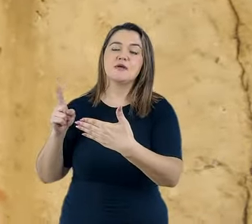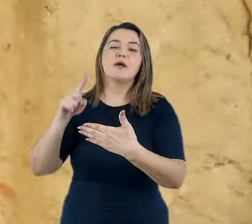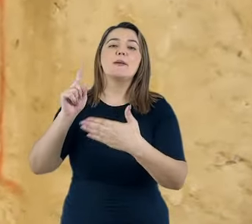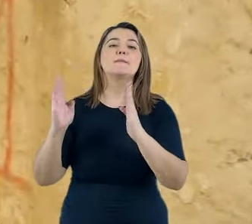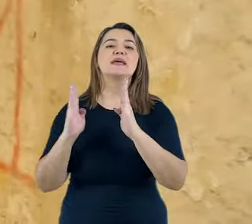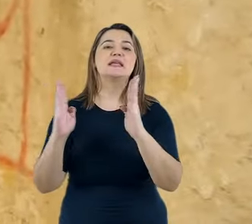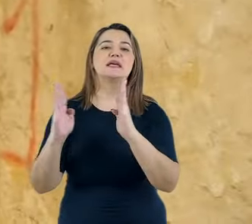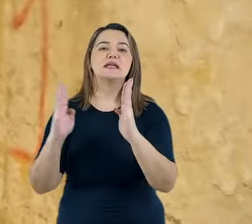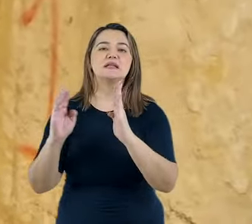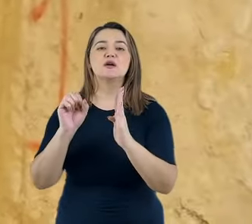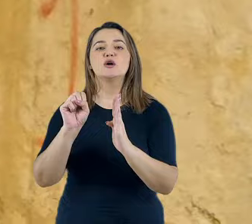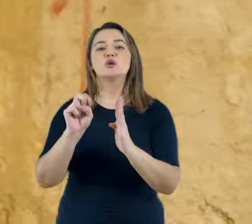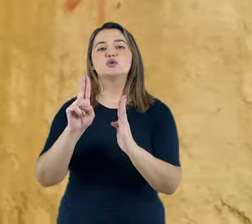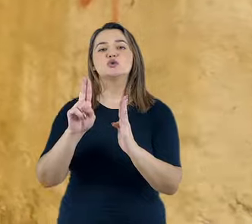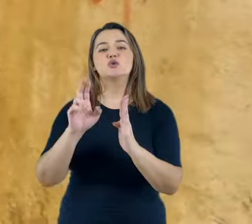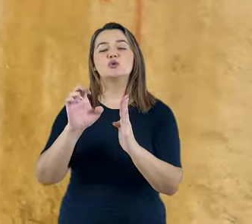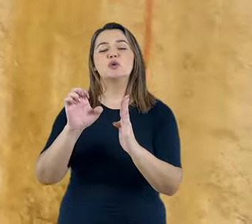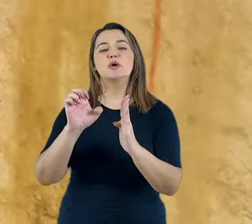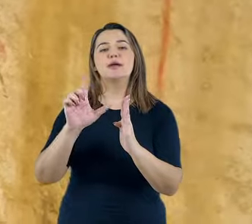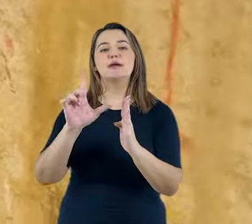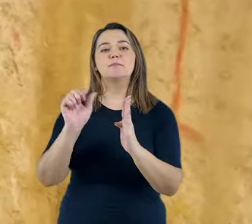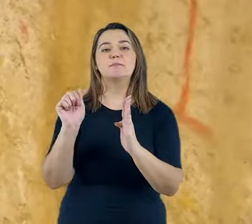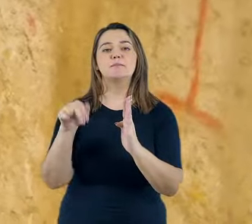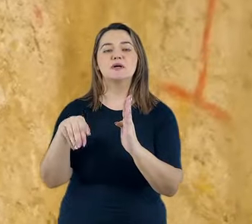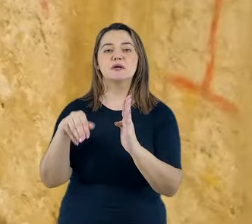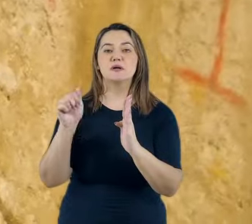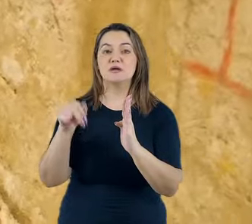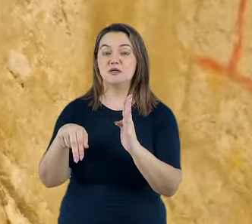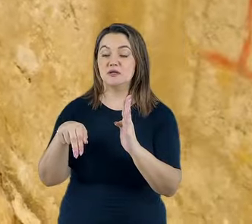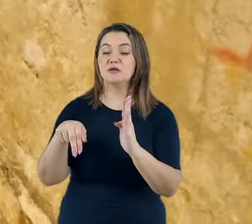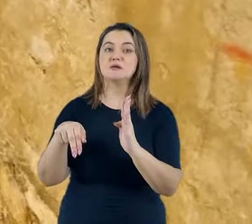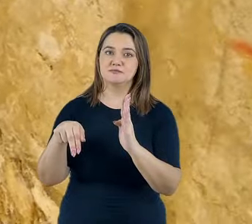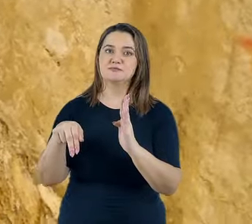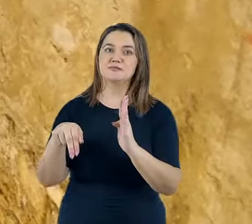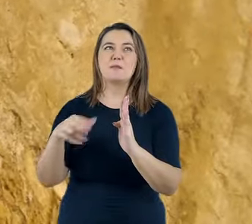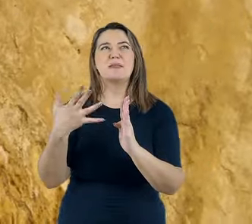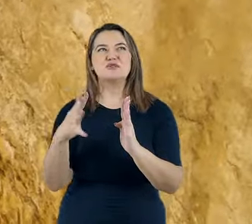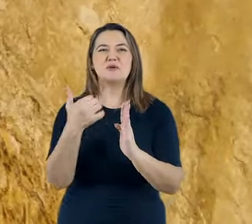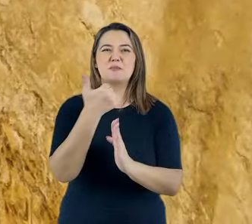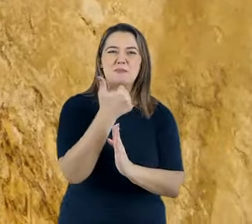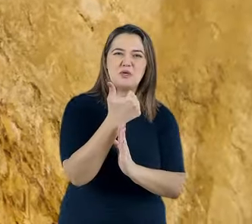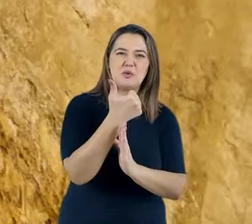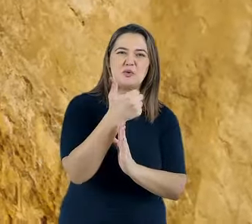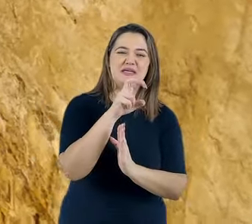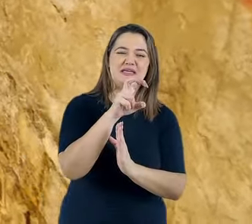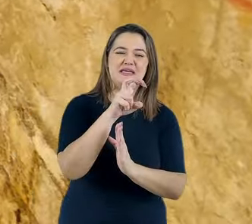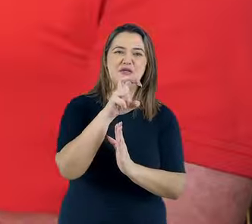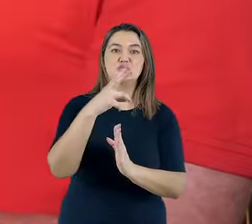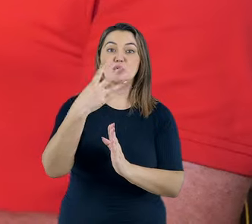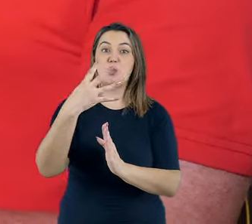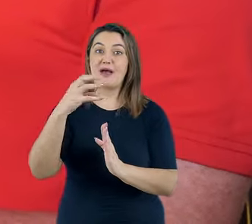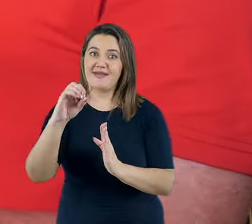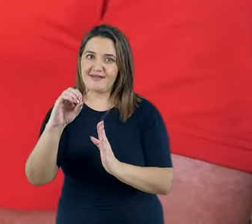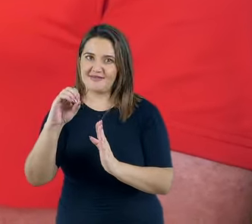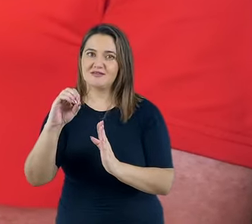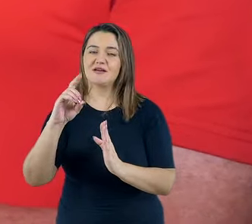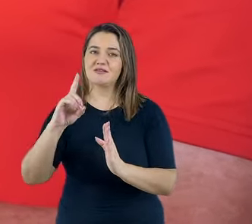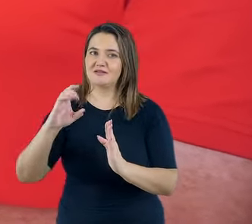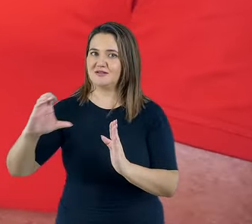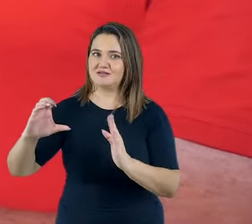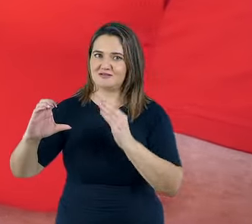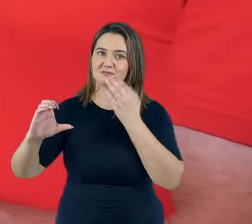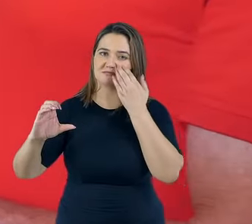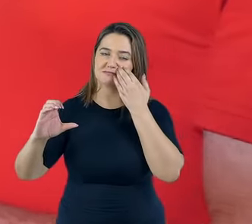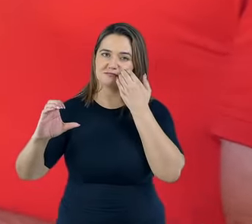Ariel são da época de Suleimã o Magnífico, por volta de 1540 de nossa era. Ou